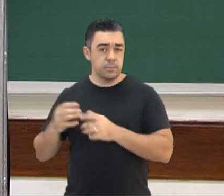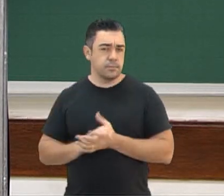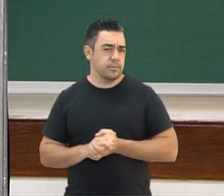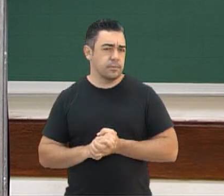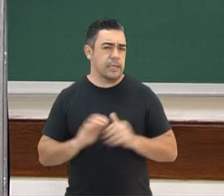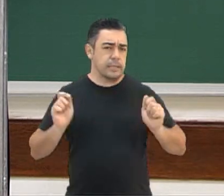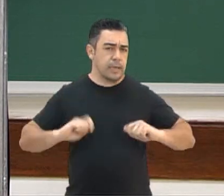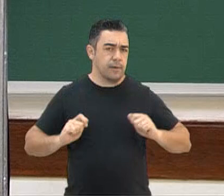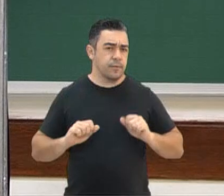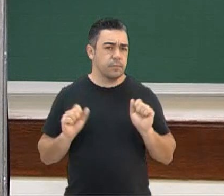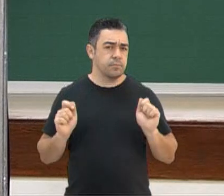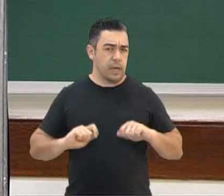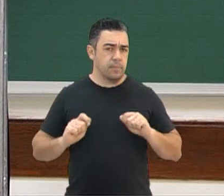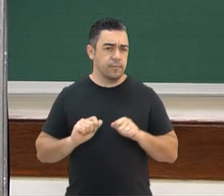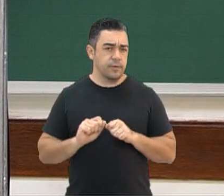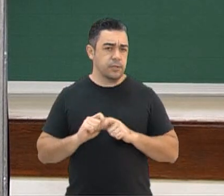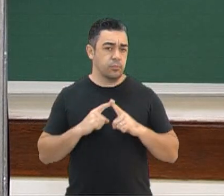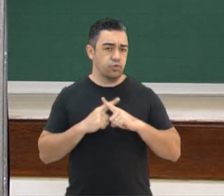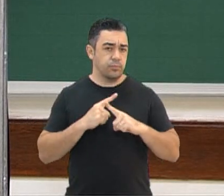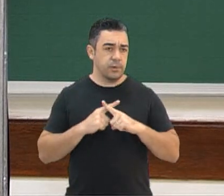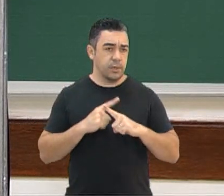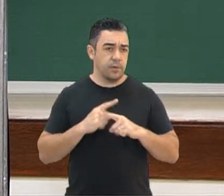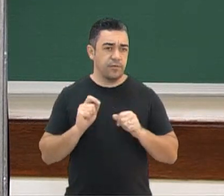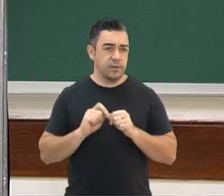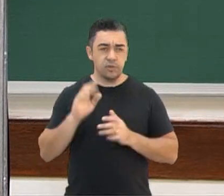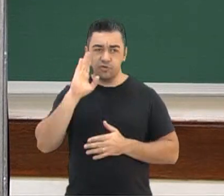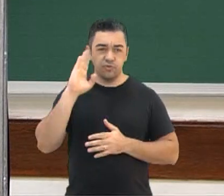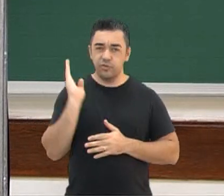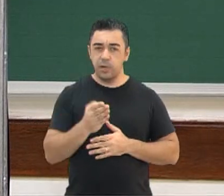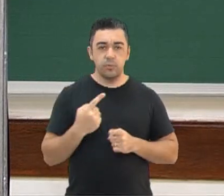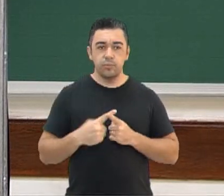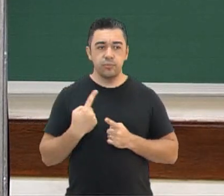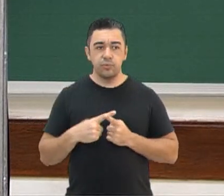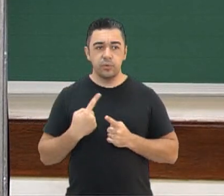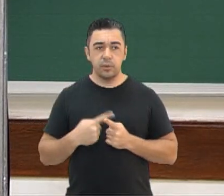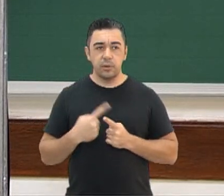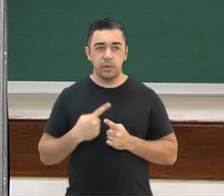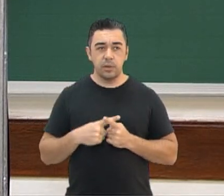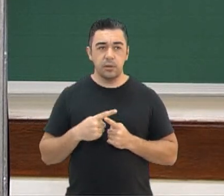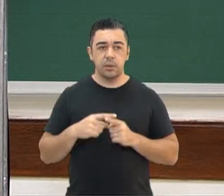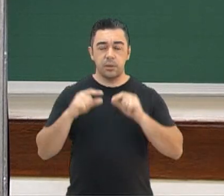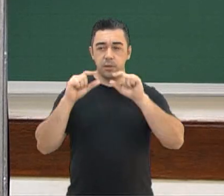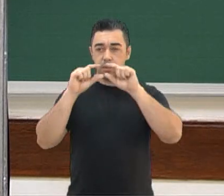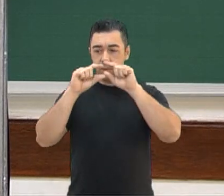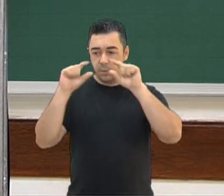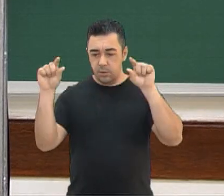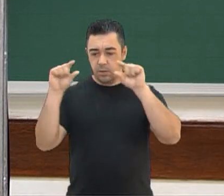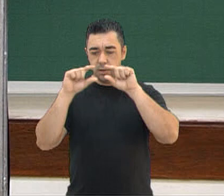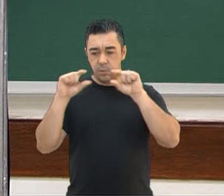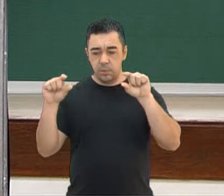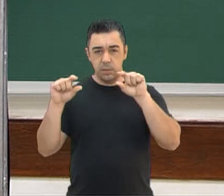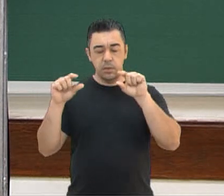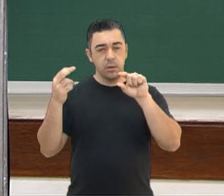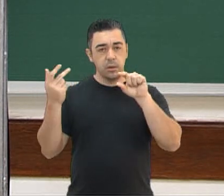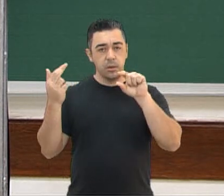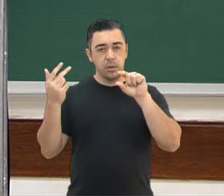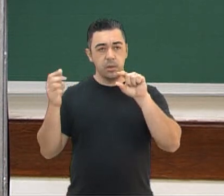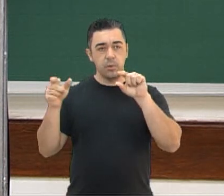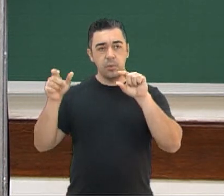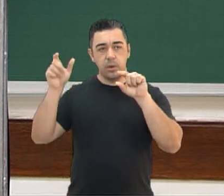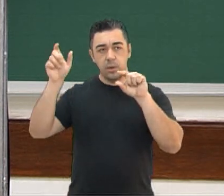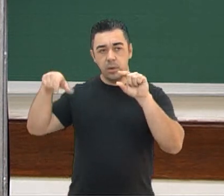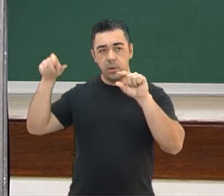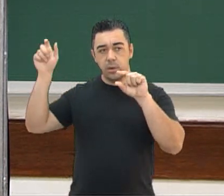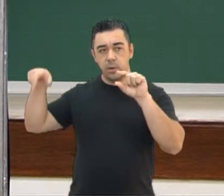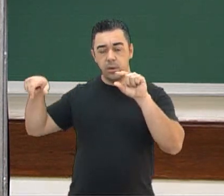ter multiplicado essa matriz? Podia, não podia? Porque o mesmo número de colunas da matriz A, que é 3, é igual ao mesmo número